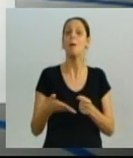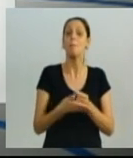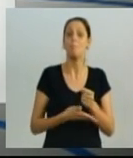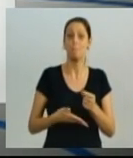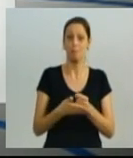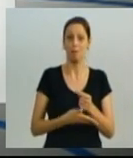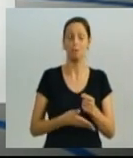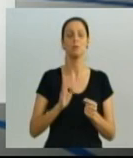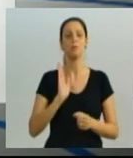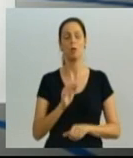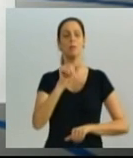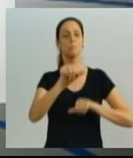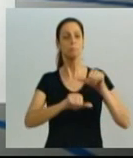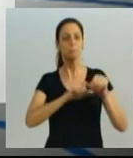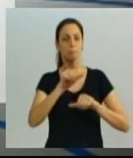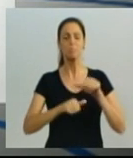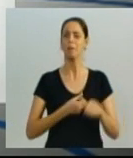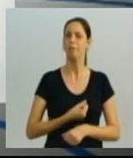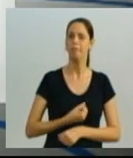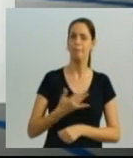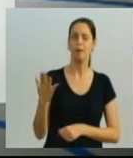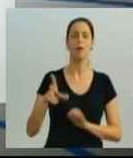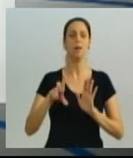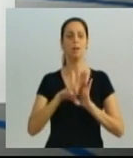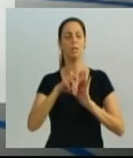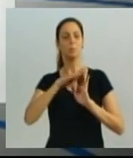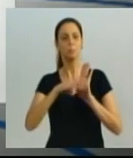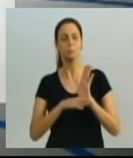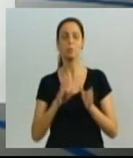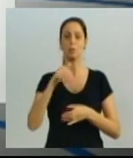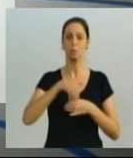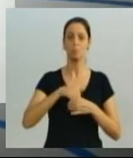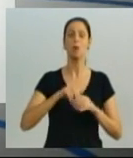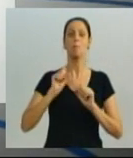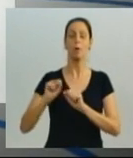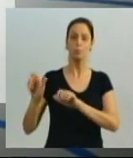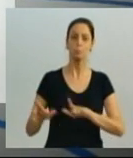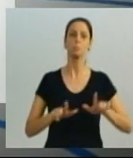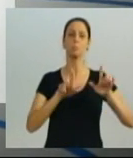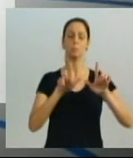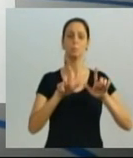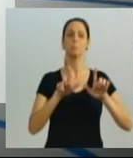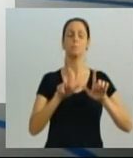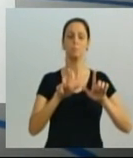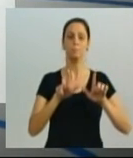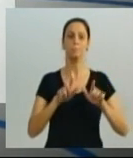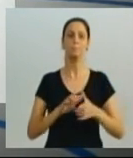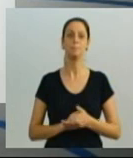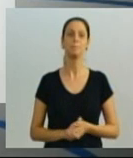várias mudanças na legislação eleitoral. Pode passar o próximo release?